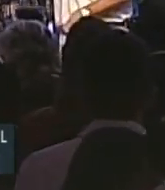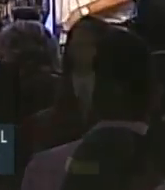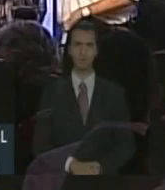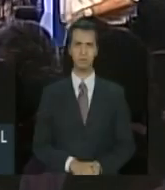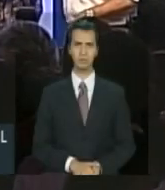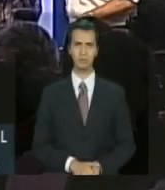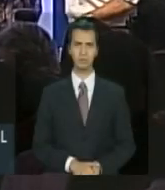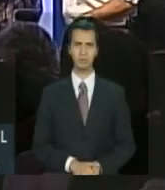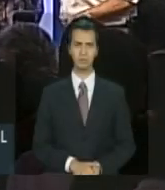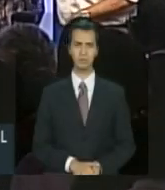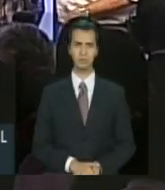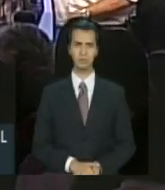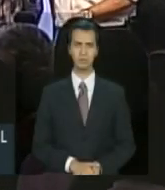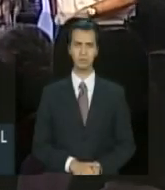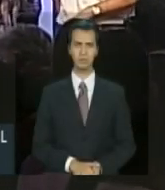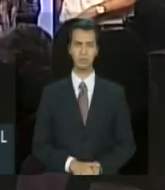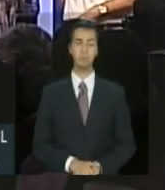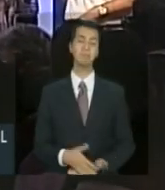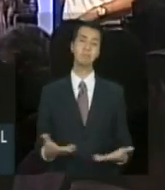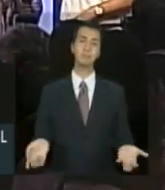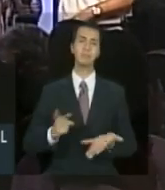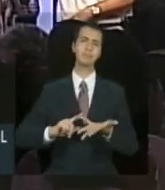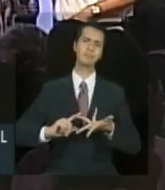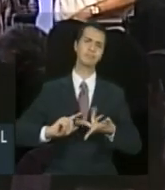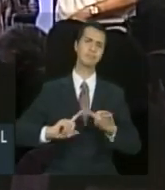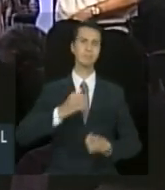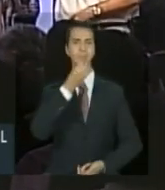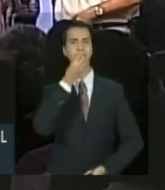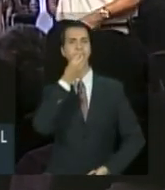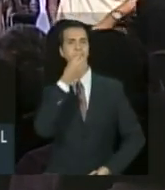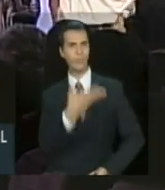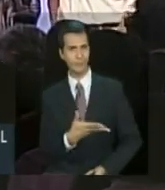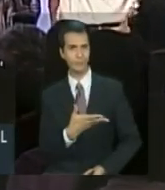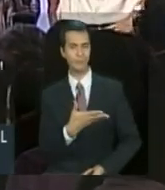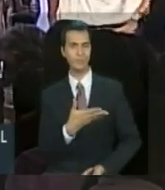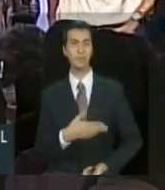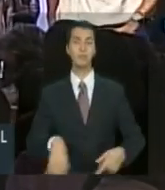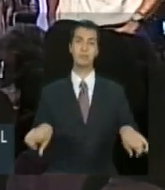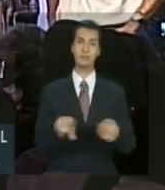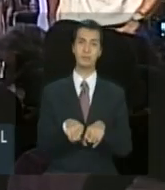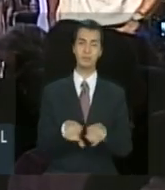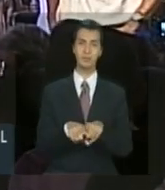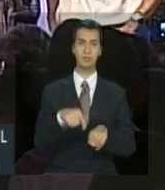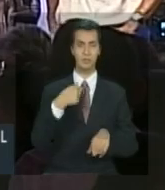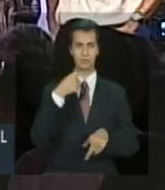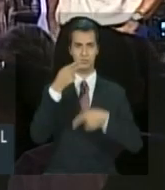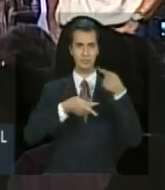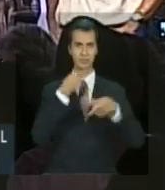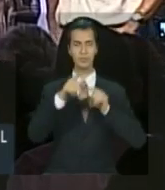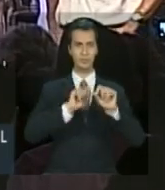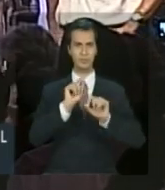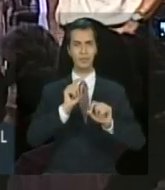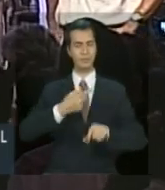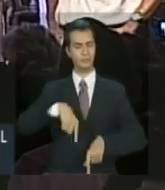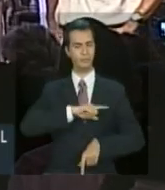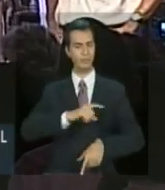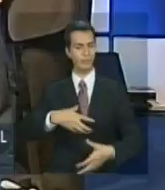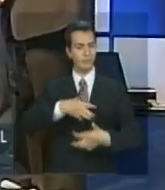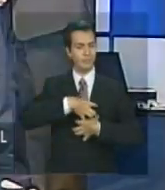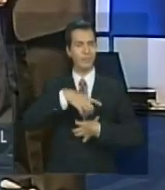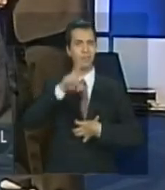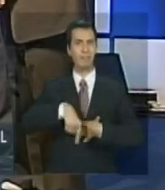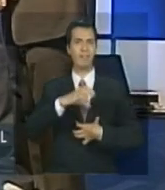E, além de todas essas coisas positivas, e aí, de novo, eu volto à nossa carioquice, né, prefeito? A